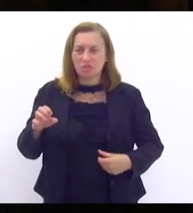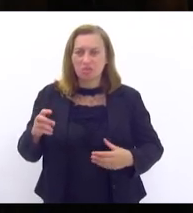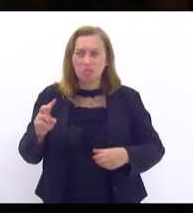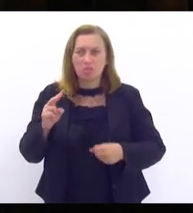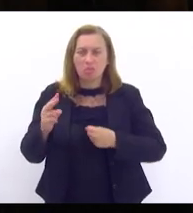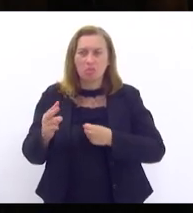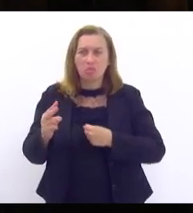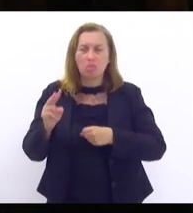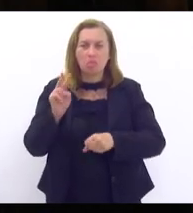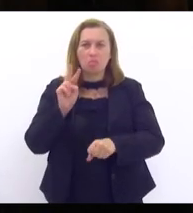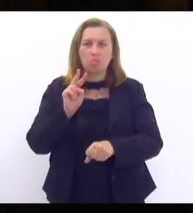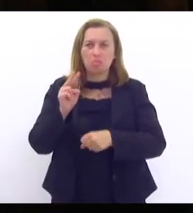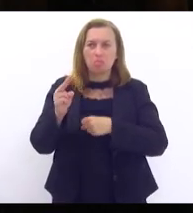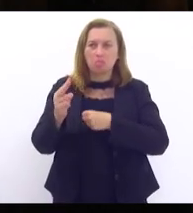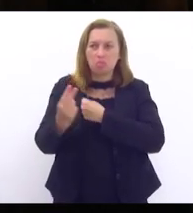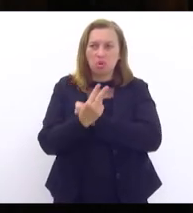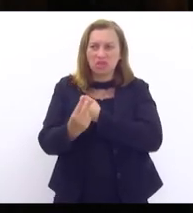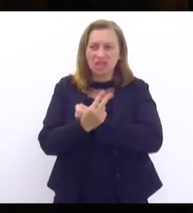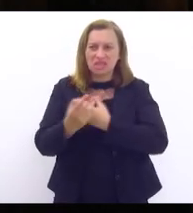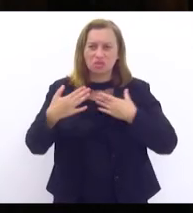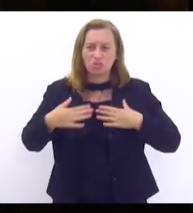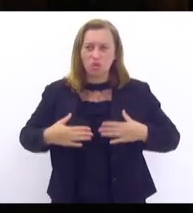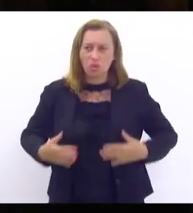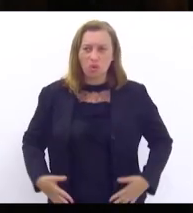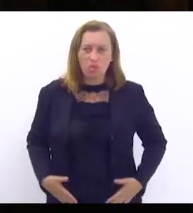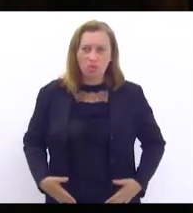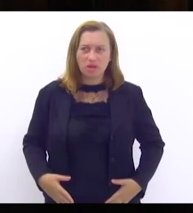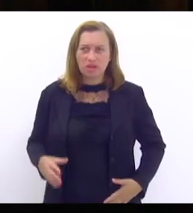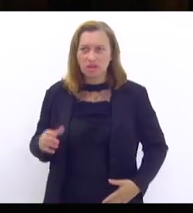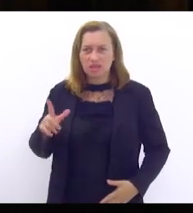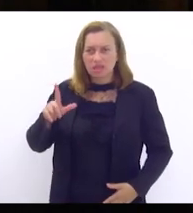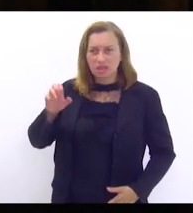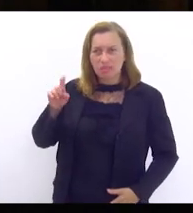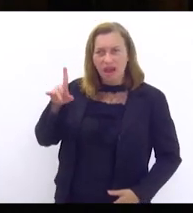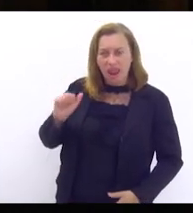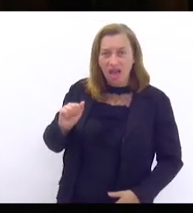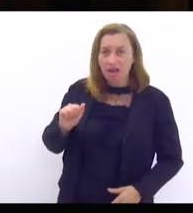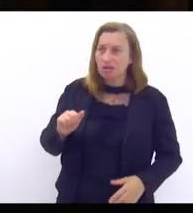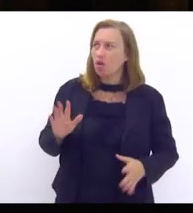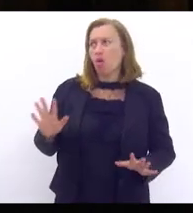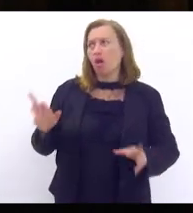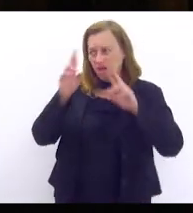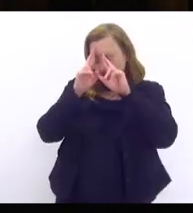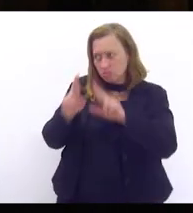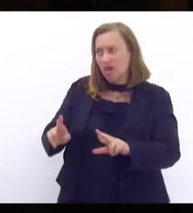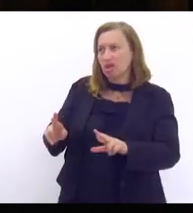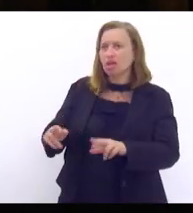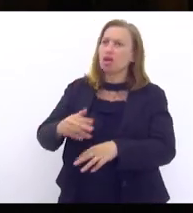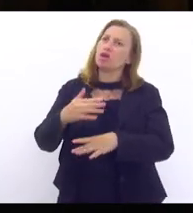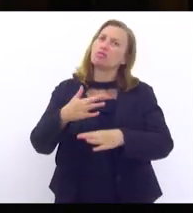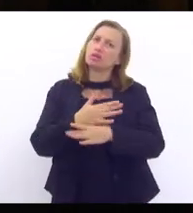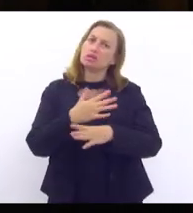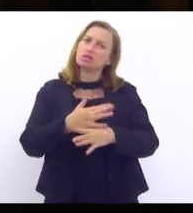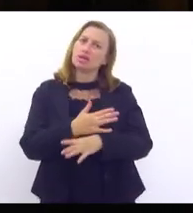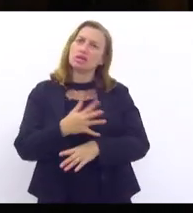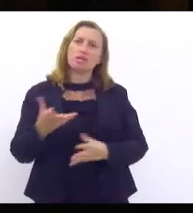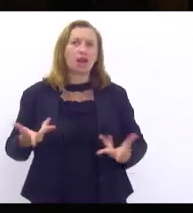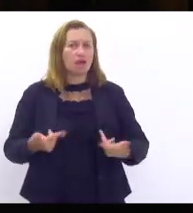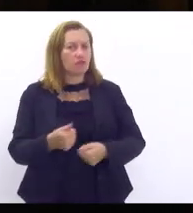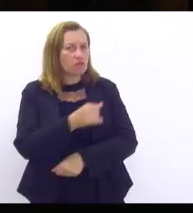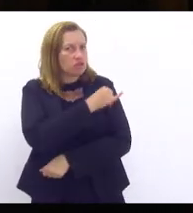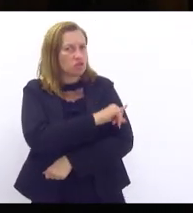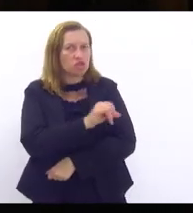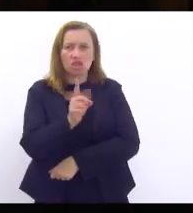aí, a gente tenta defender, né? Fala, respeita, que Rio de Janeiro é uma cidade maravilhosa, mas não é mais.